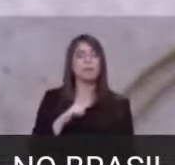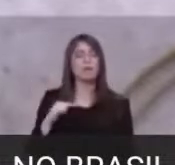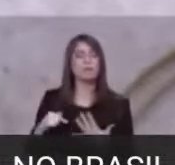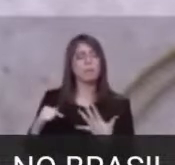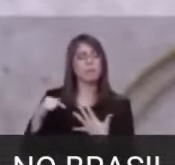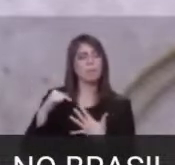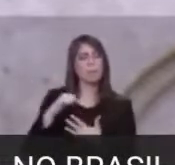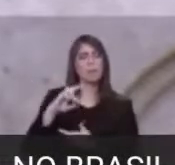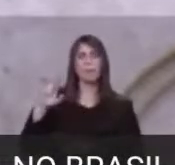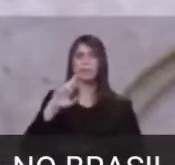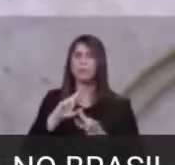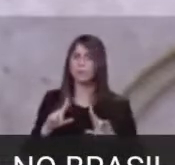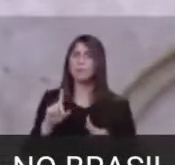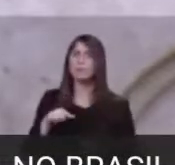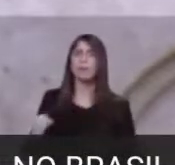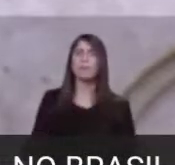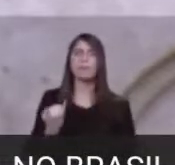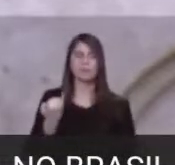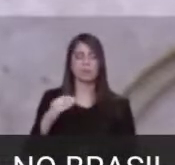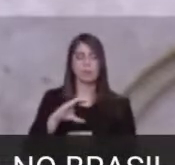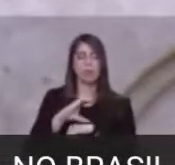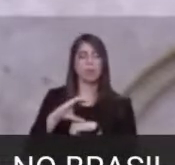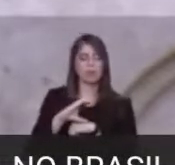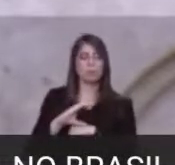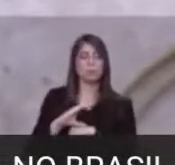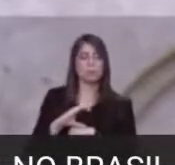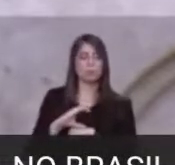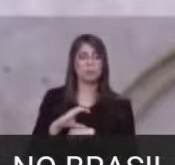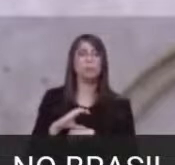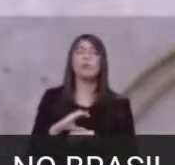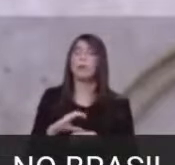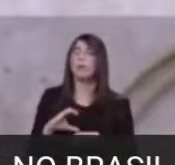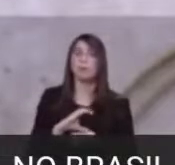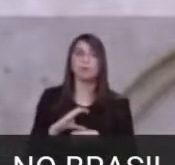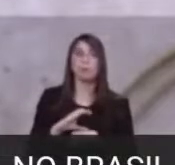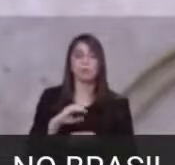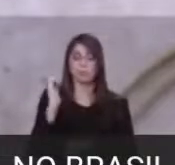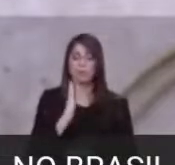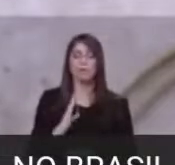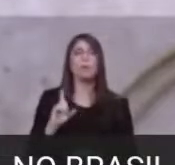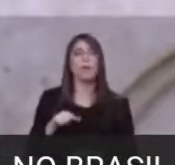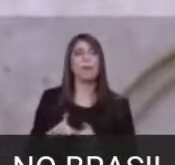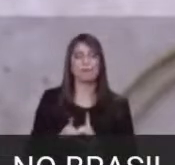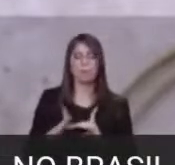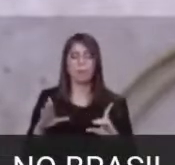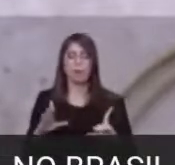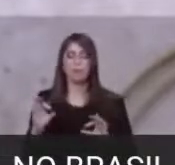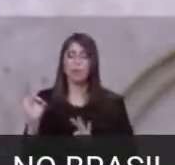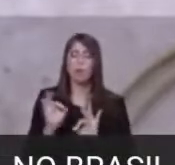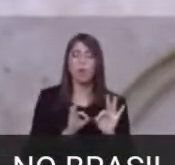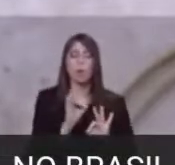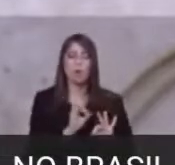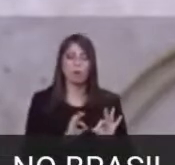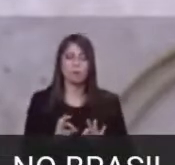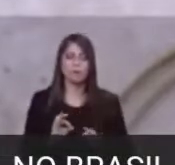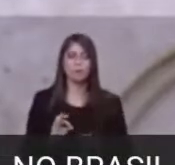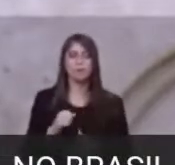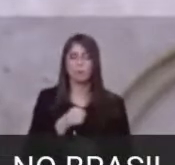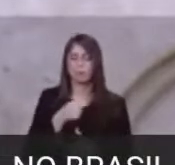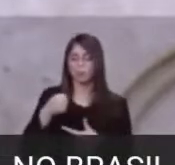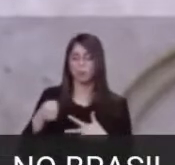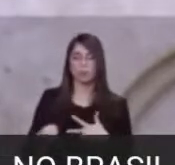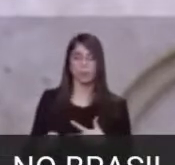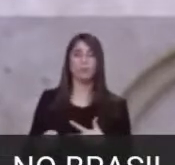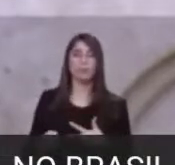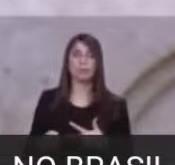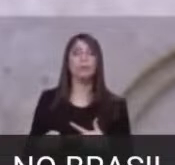algumas singularidades relevantes. A Constituição brasileira, como toda Constituição democrática, organiza o Estado, reparte a competência